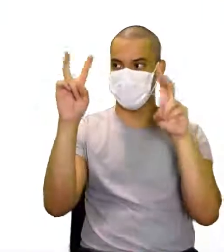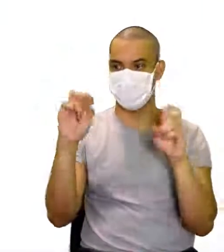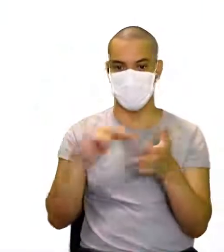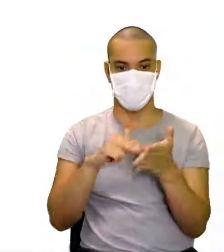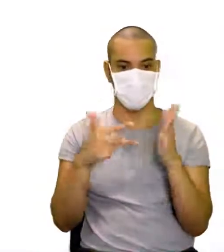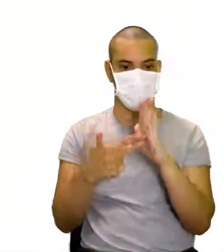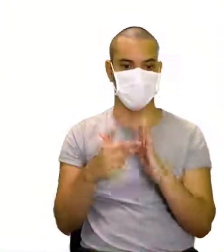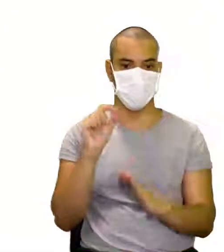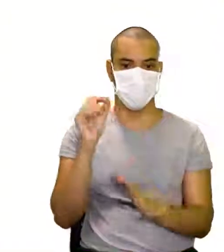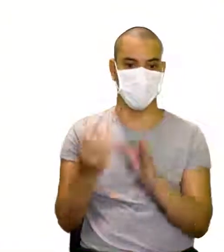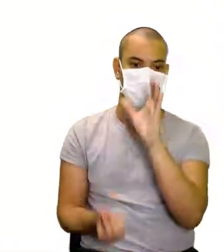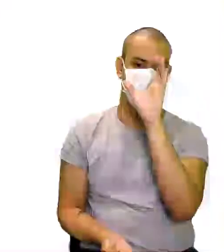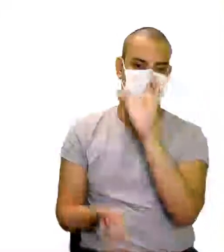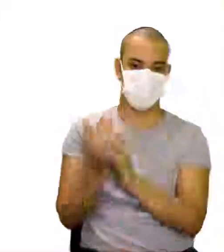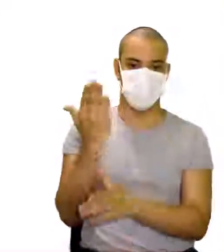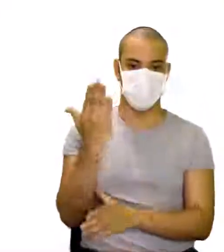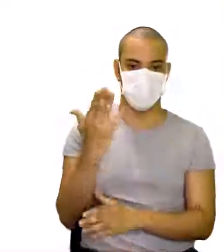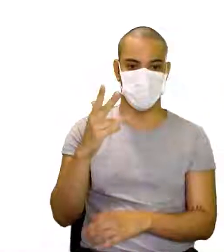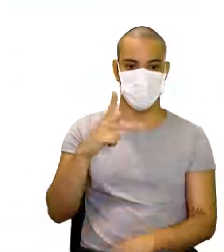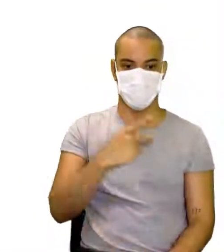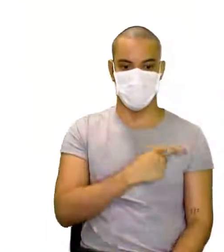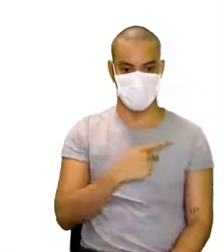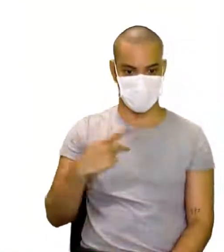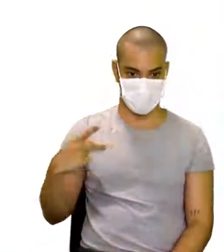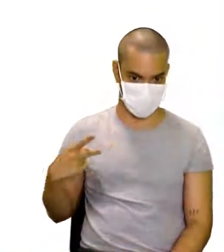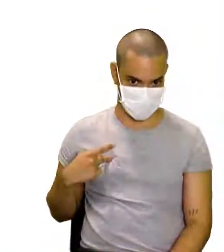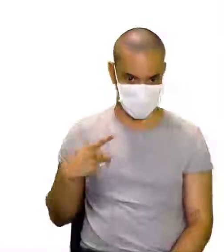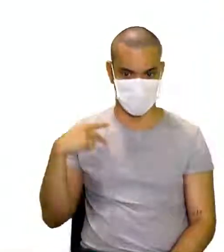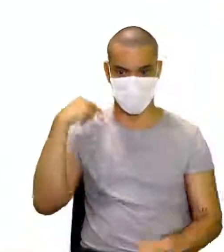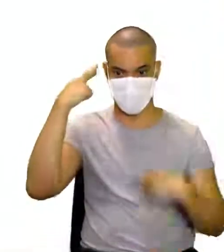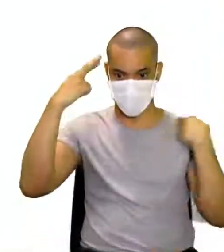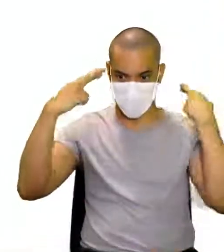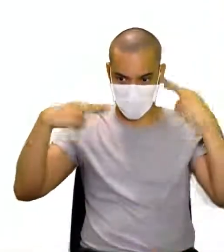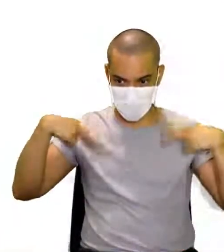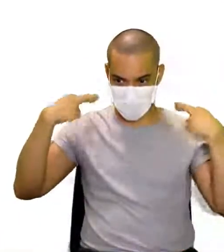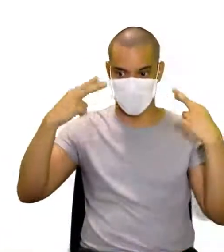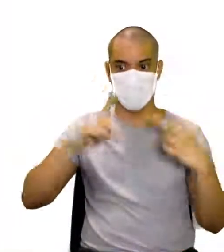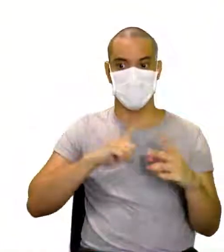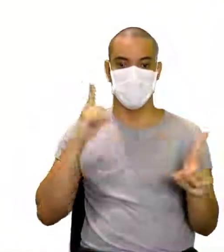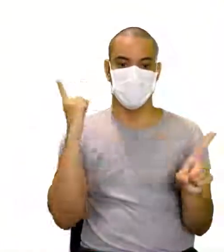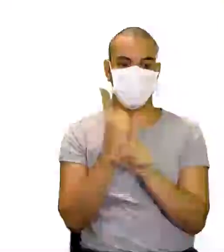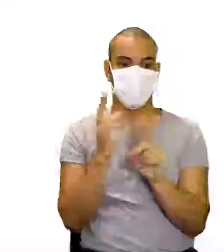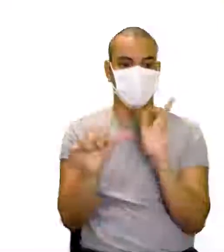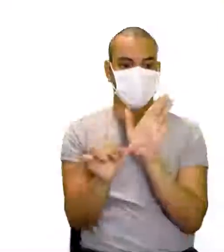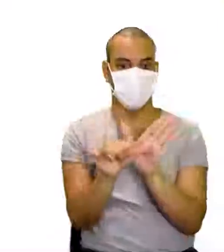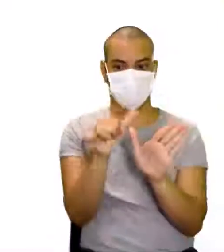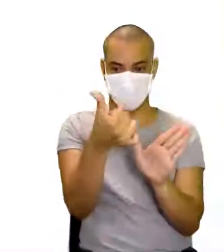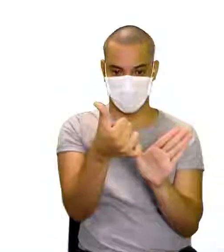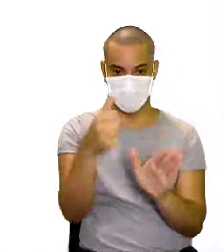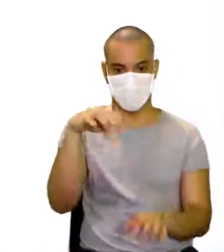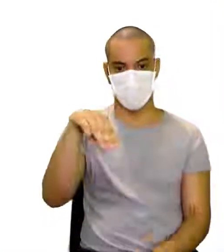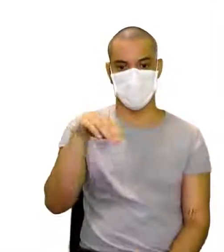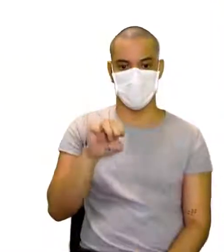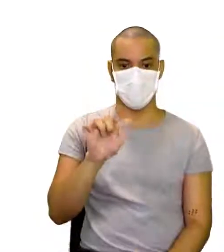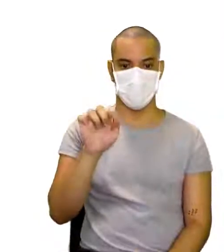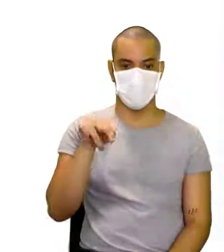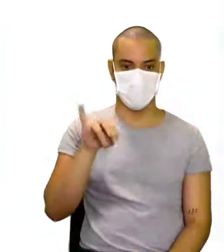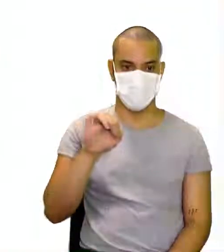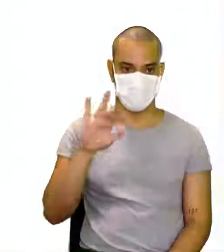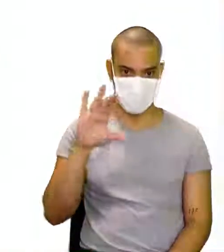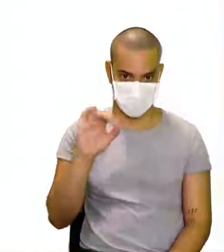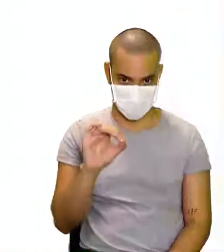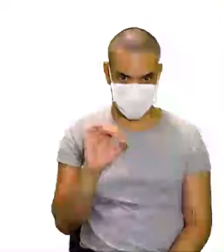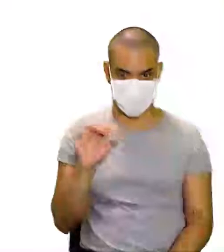magnetismo advém do nome do pastor de ovelhas, que teria constatado o primeiro fenômeno magnético.